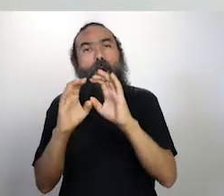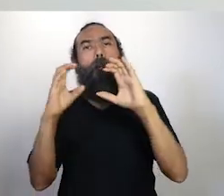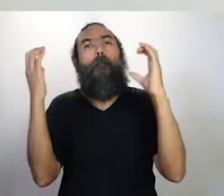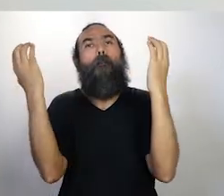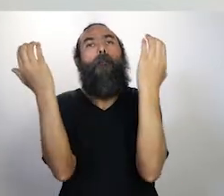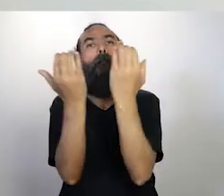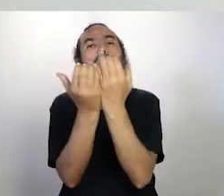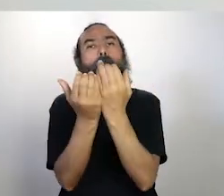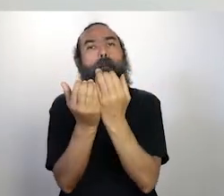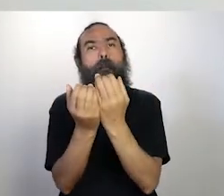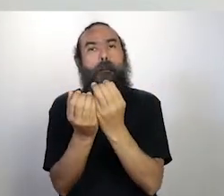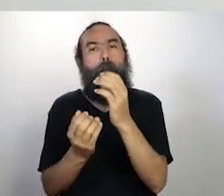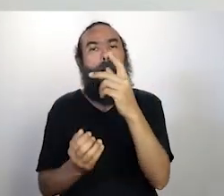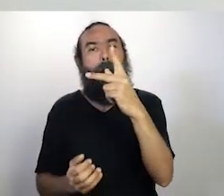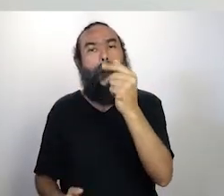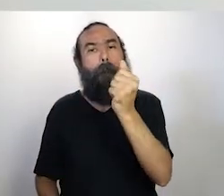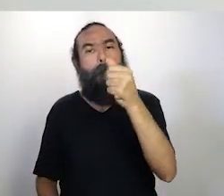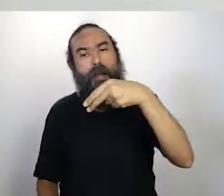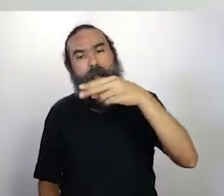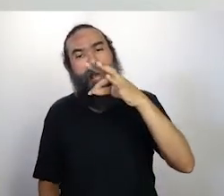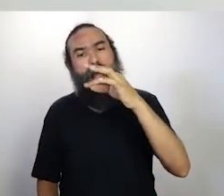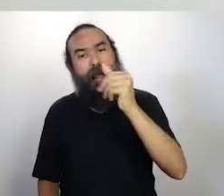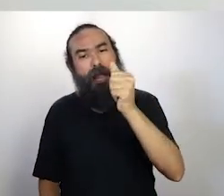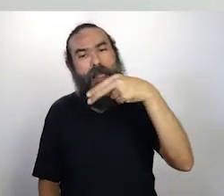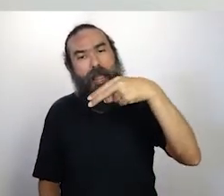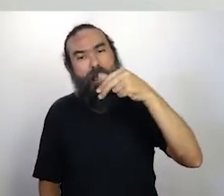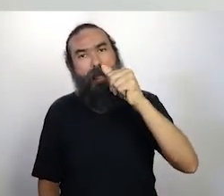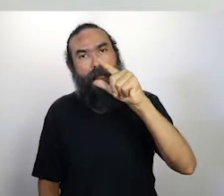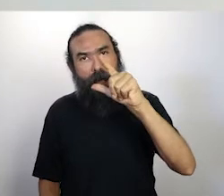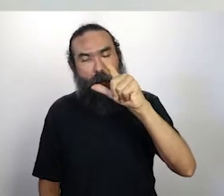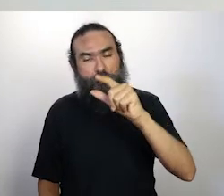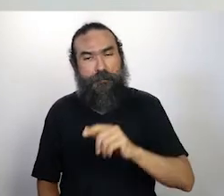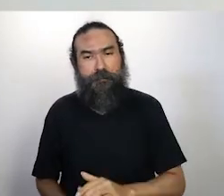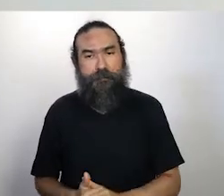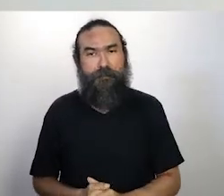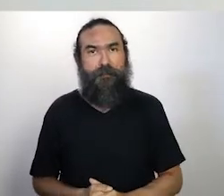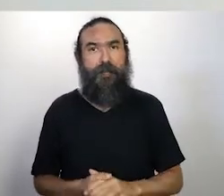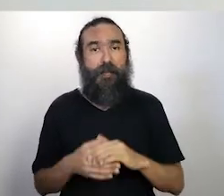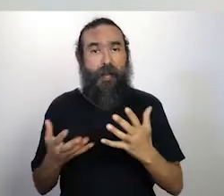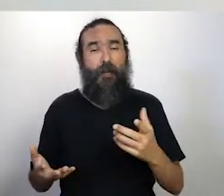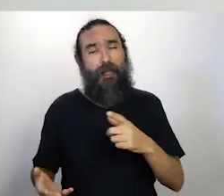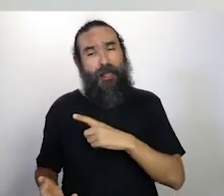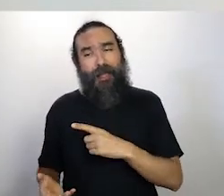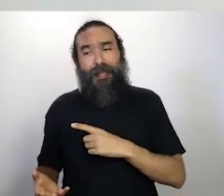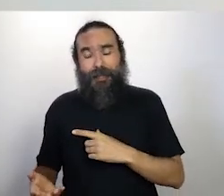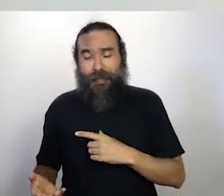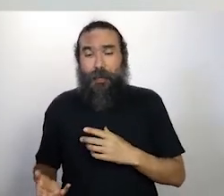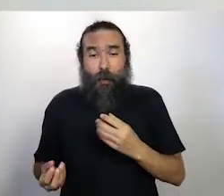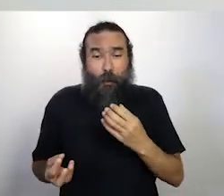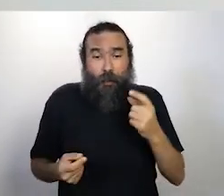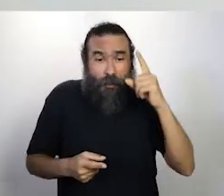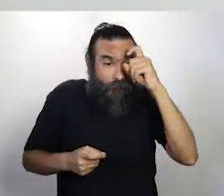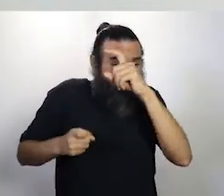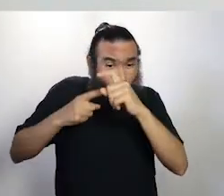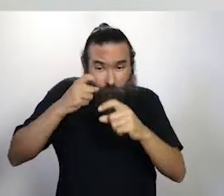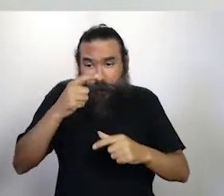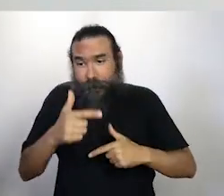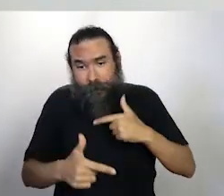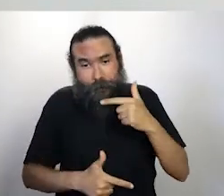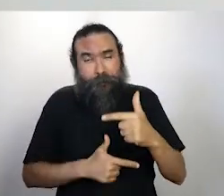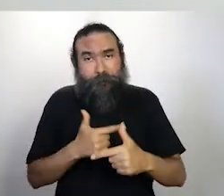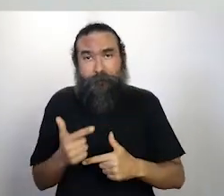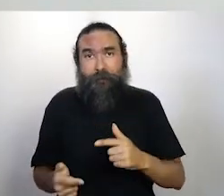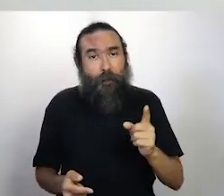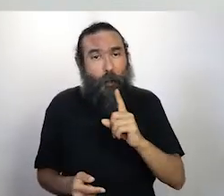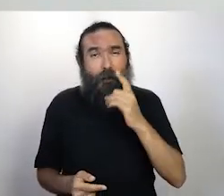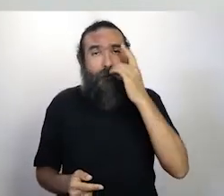porém, os desafios são também diários em relação a isso. Nós temos muitos desafios, existem uma